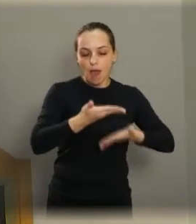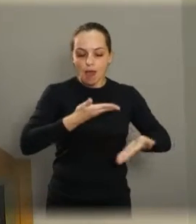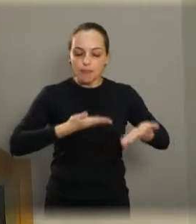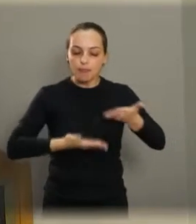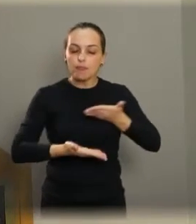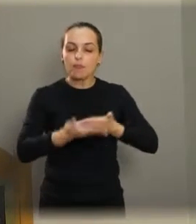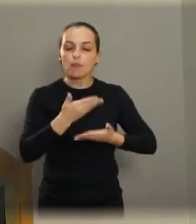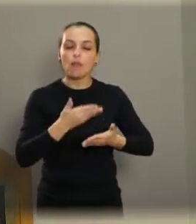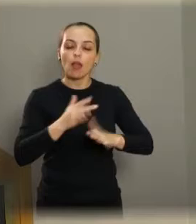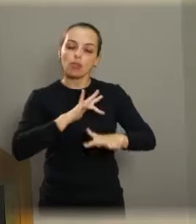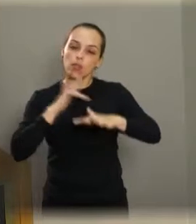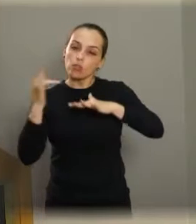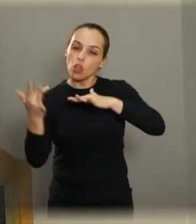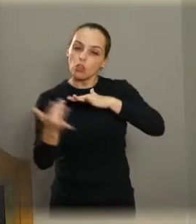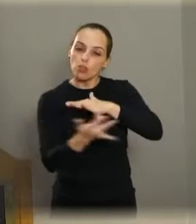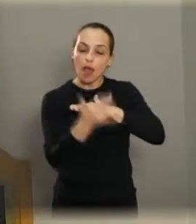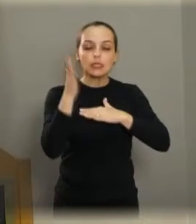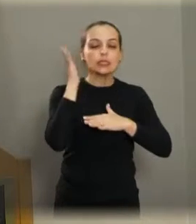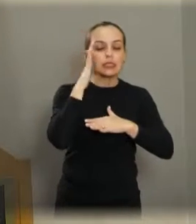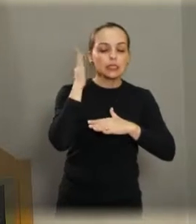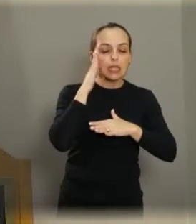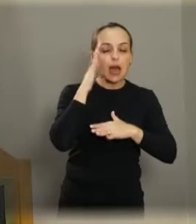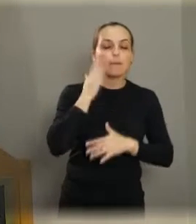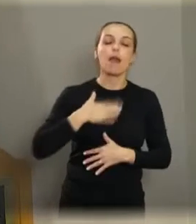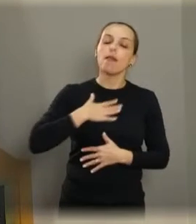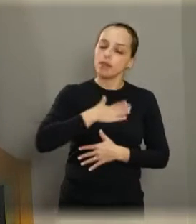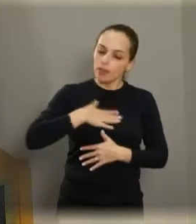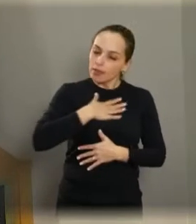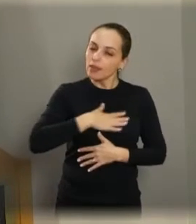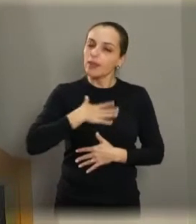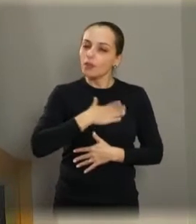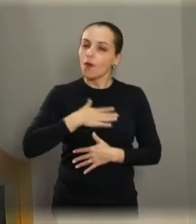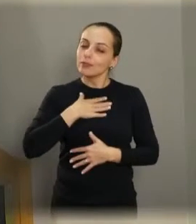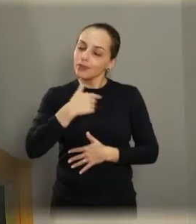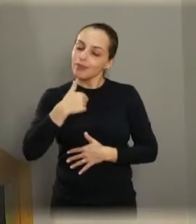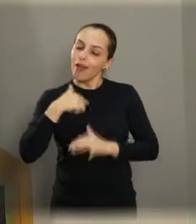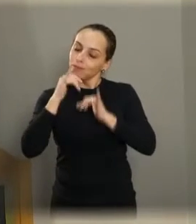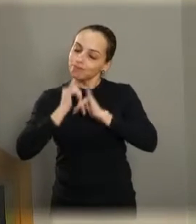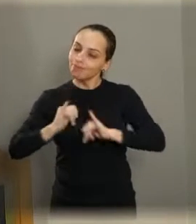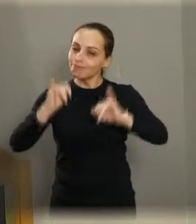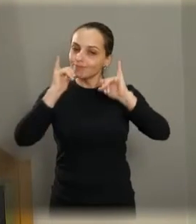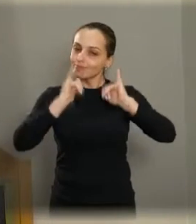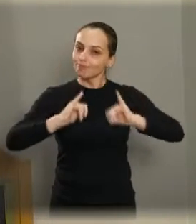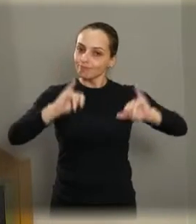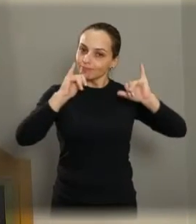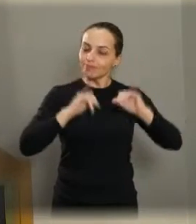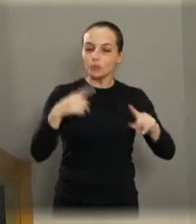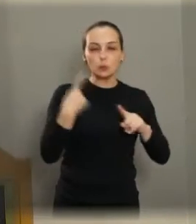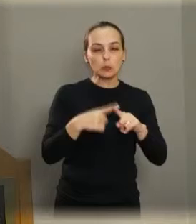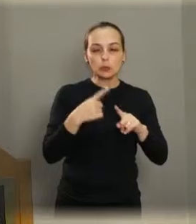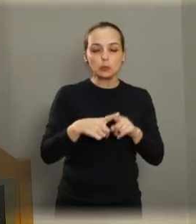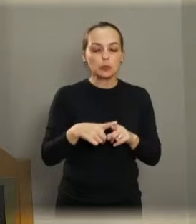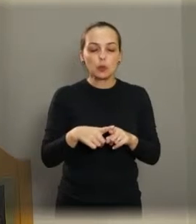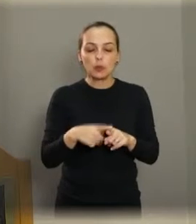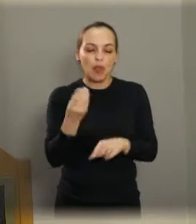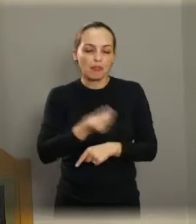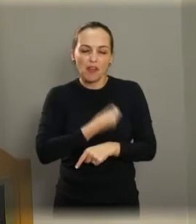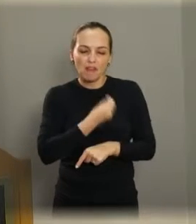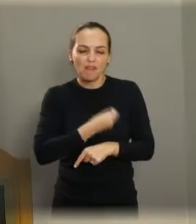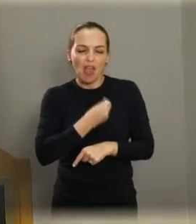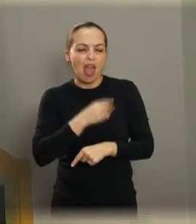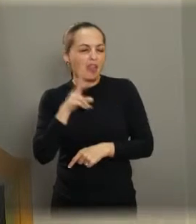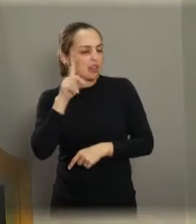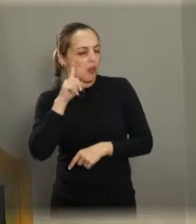segue o social e que gostam também quando a gente passa essas informações que às vezes na correria do dia a dia